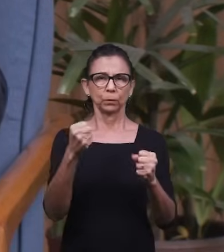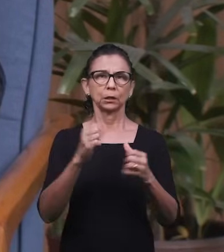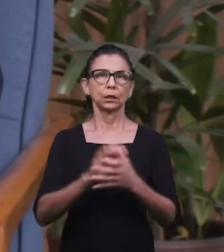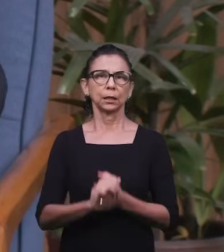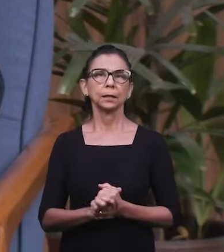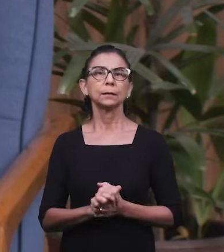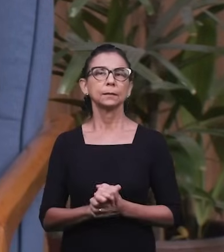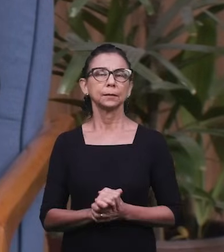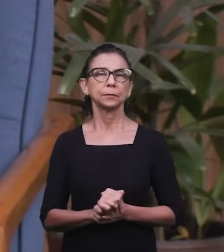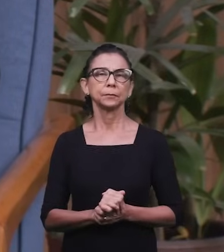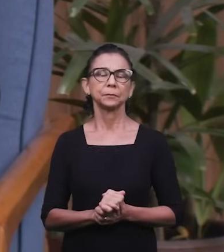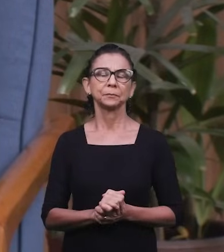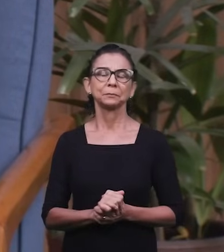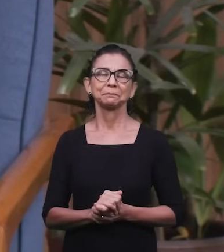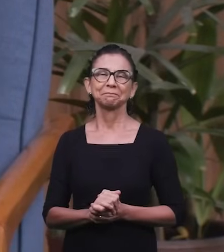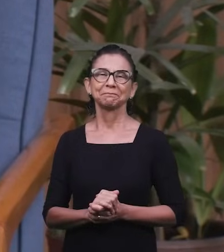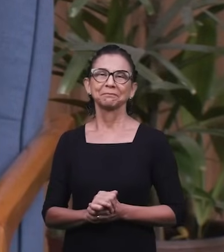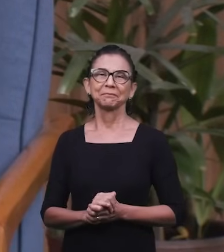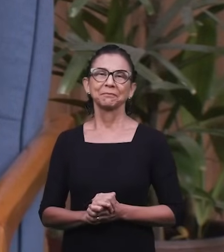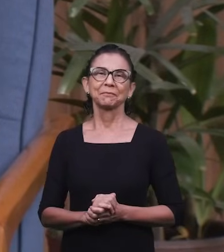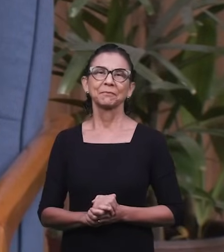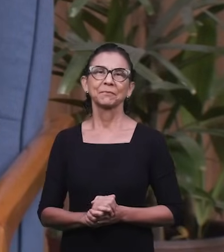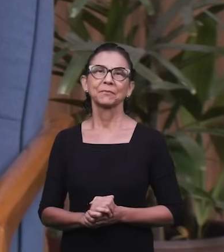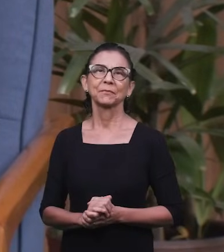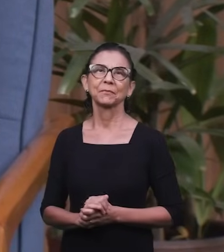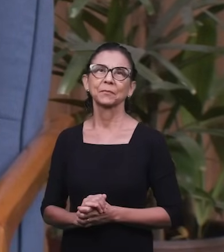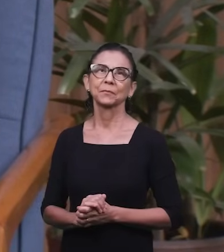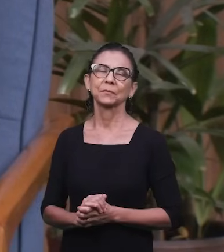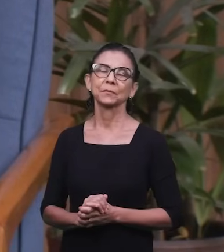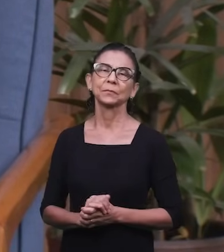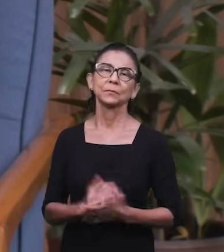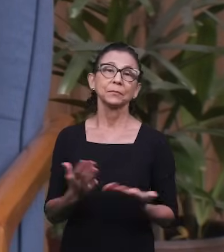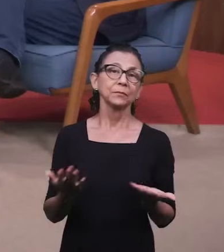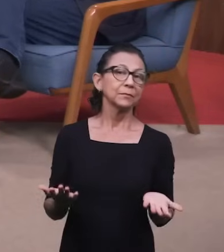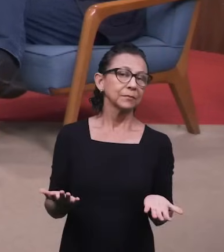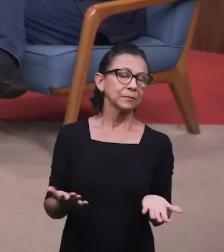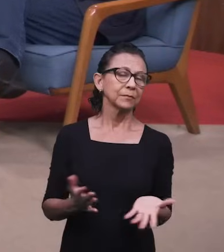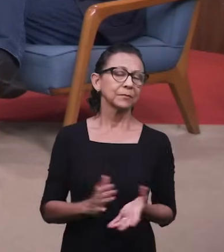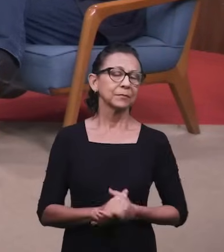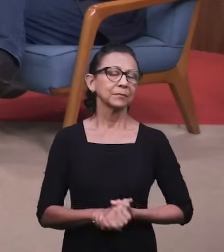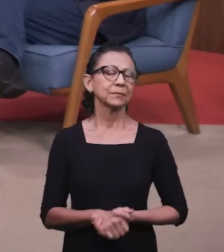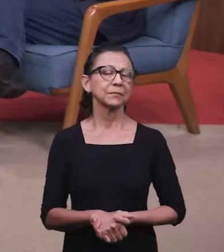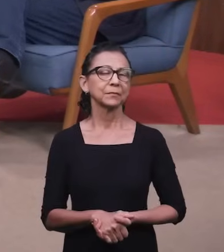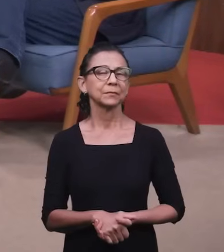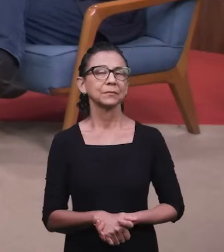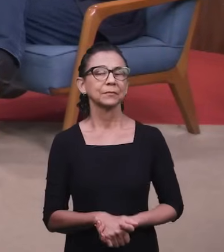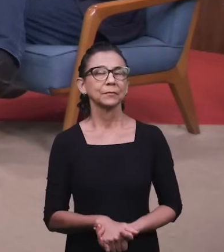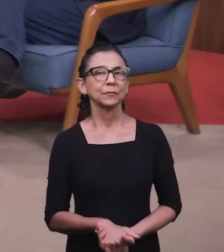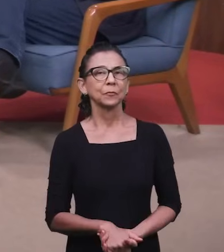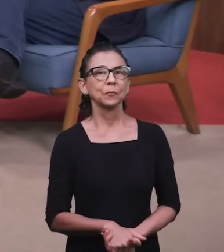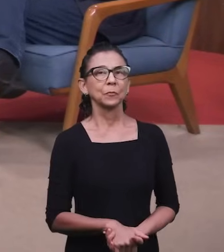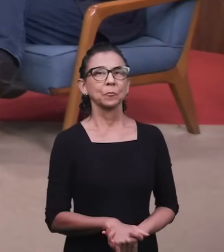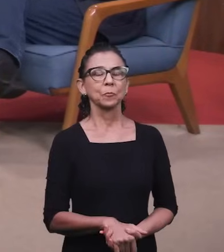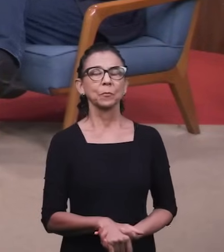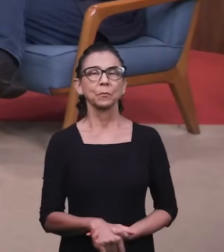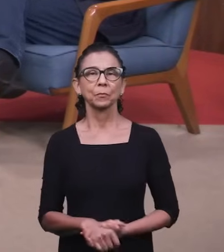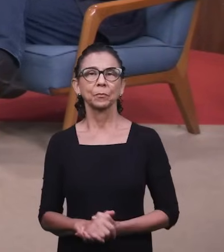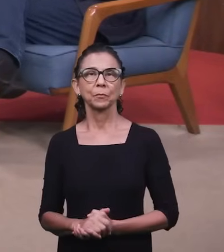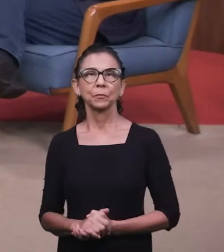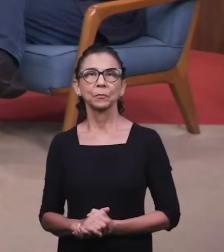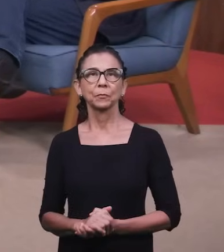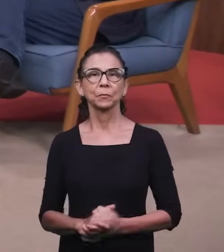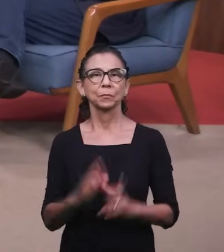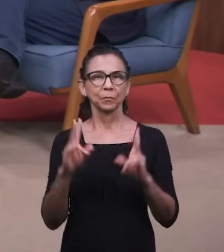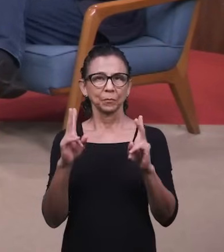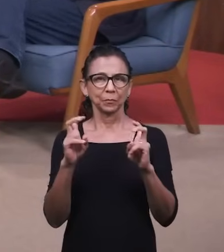esses projetos, né, esses conteúdos, o programa Anunciando o Evangelho Eterno. Bom, vamos agora para o nosso assunto de